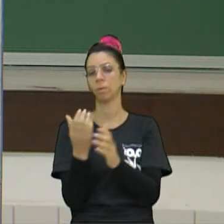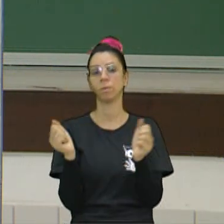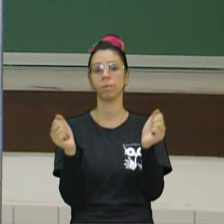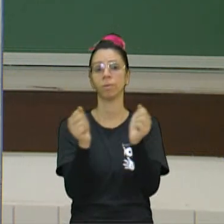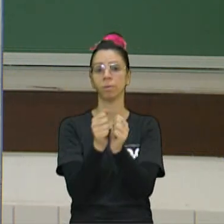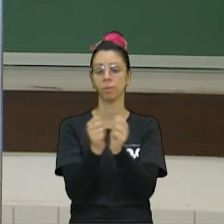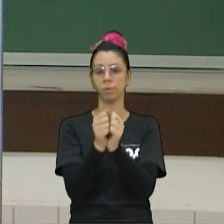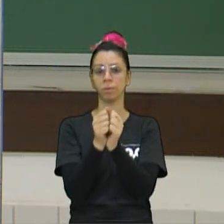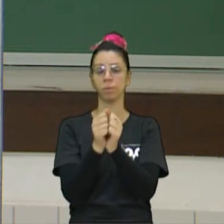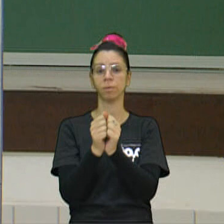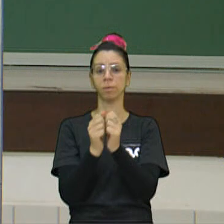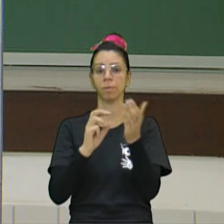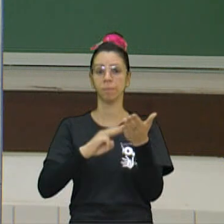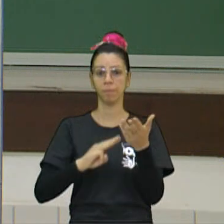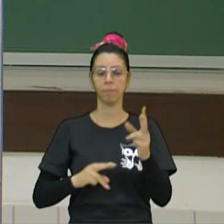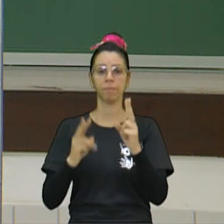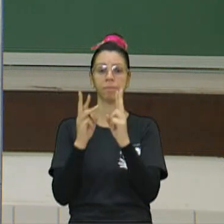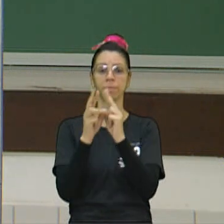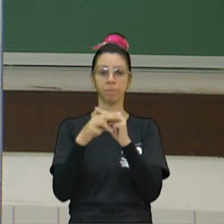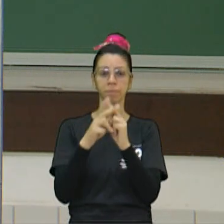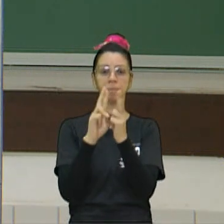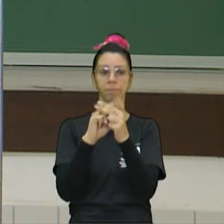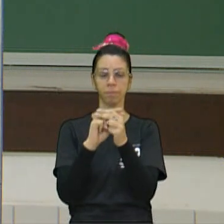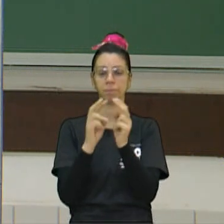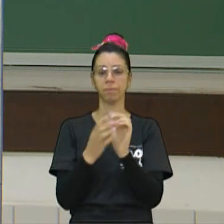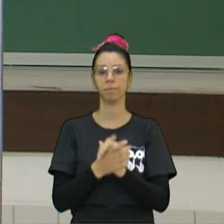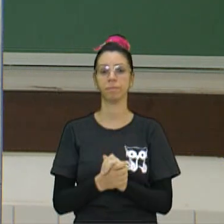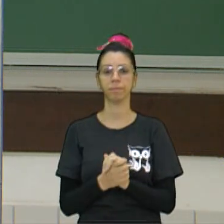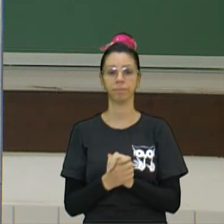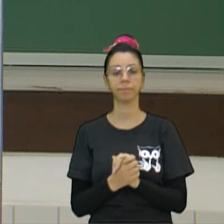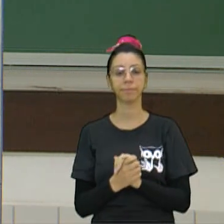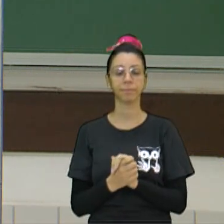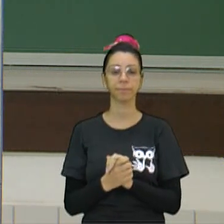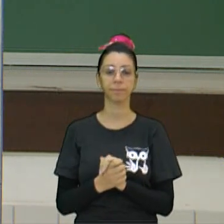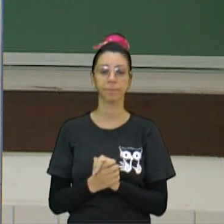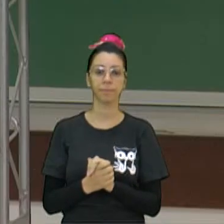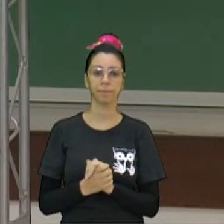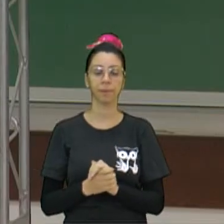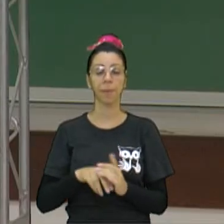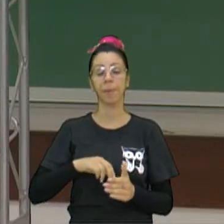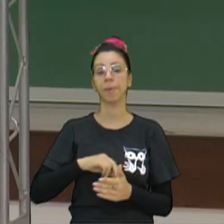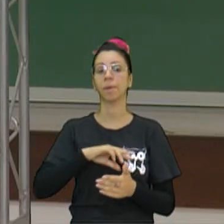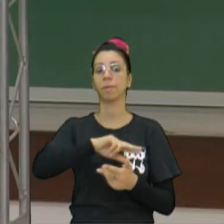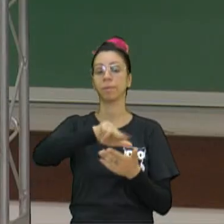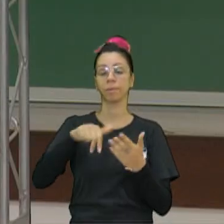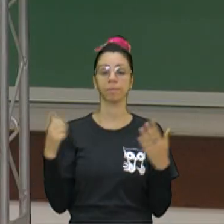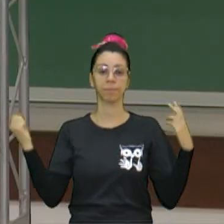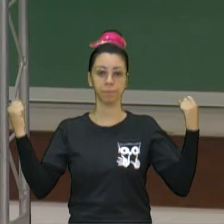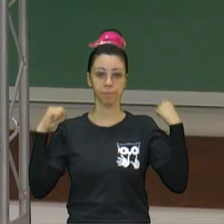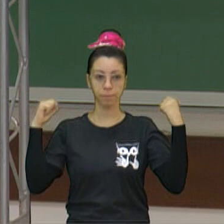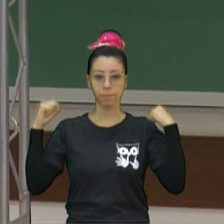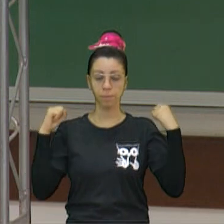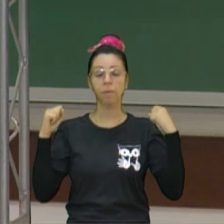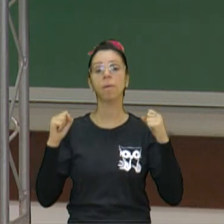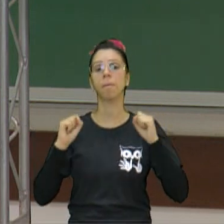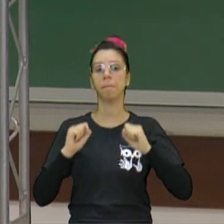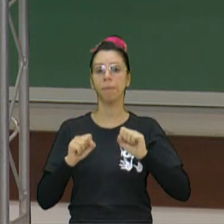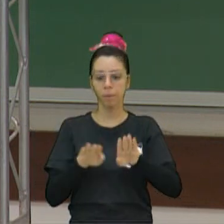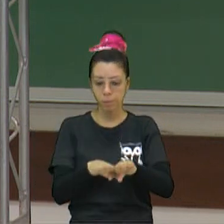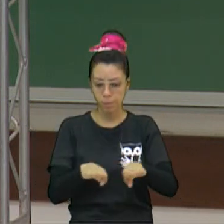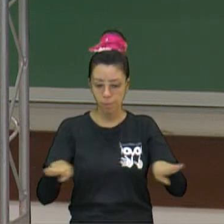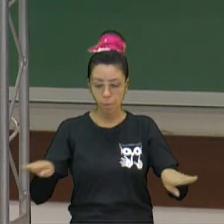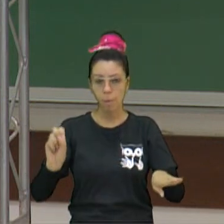com o método Pilates. Então, aqui está retratado um deles também. Então, todos os exercícios são realizados no solo, ou